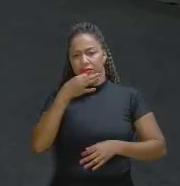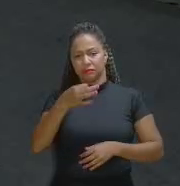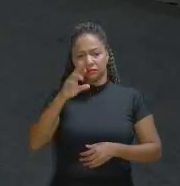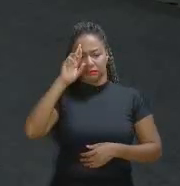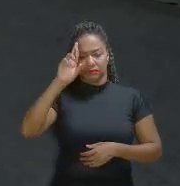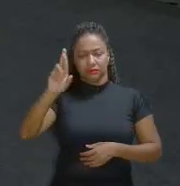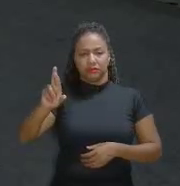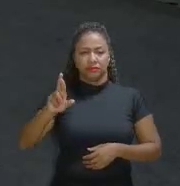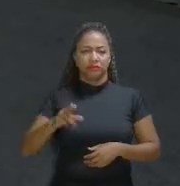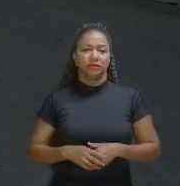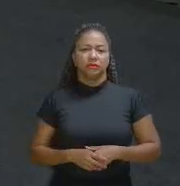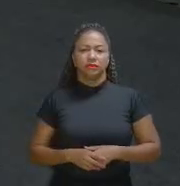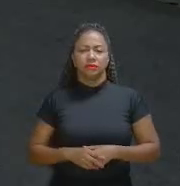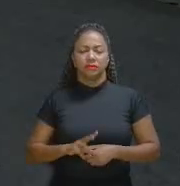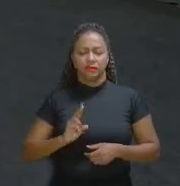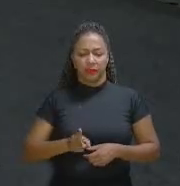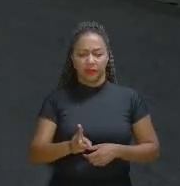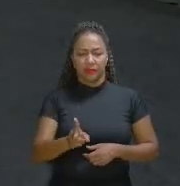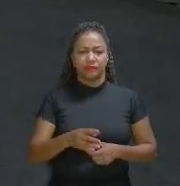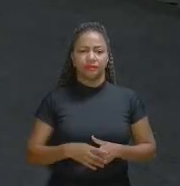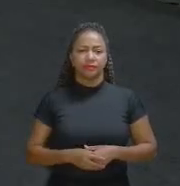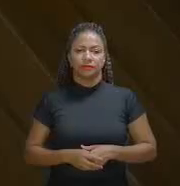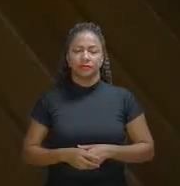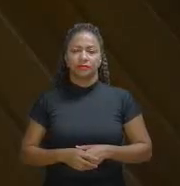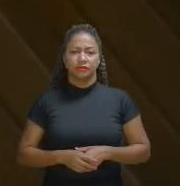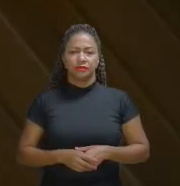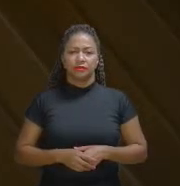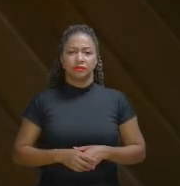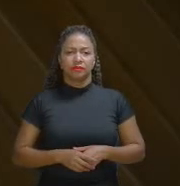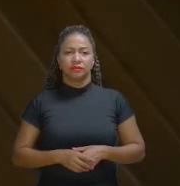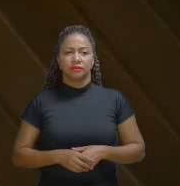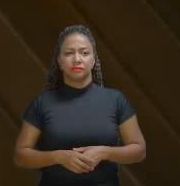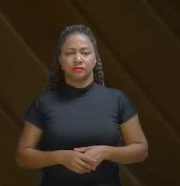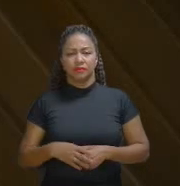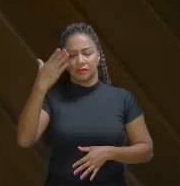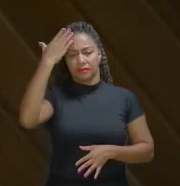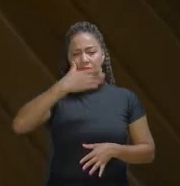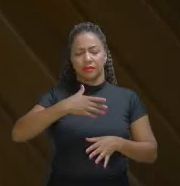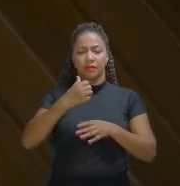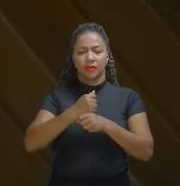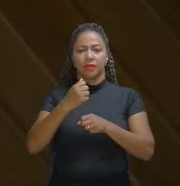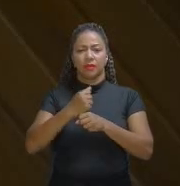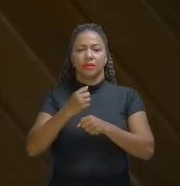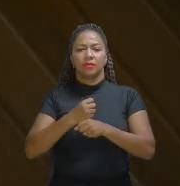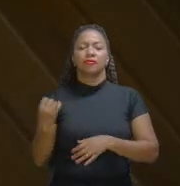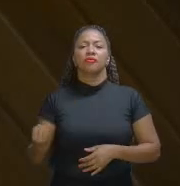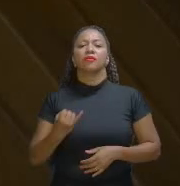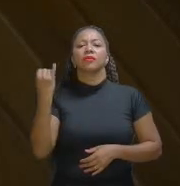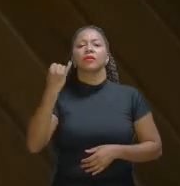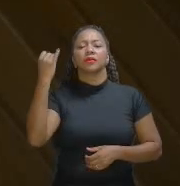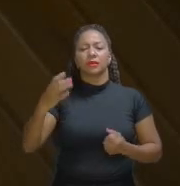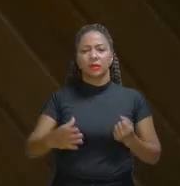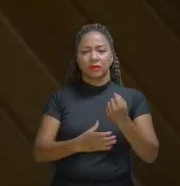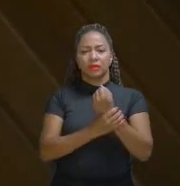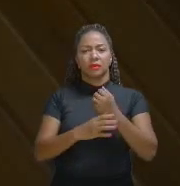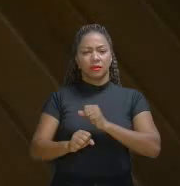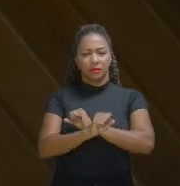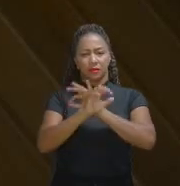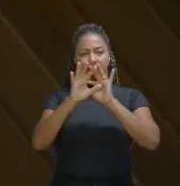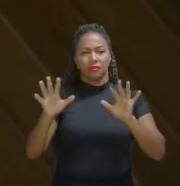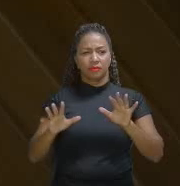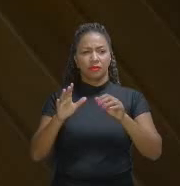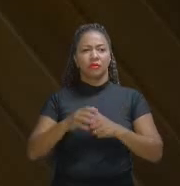excelência. Pode prosseguir, excelente. A prestação de contas é instrumento fundamental para garantir a